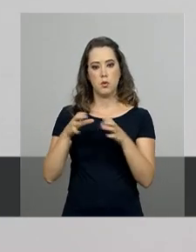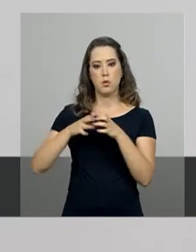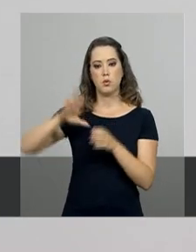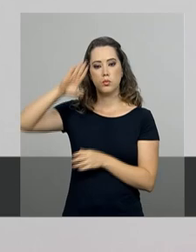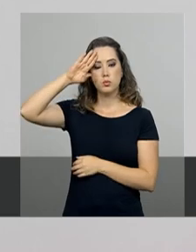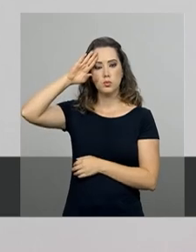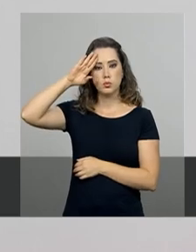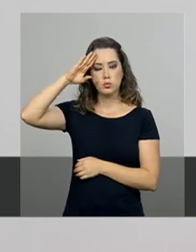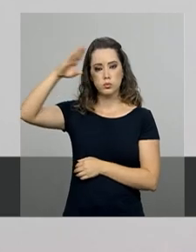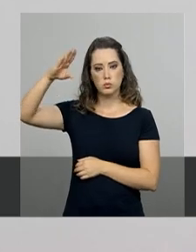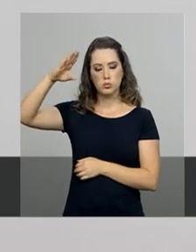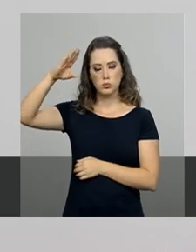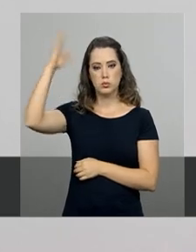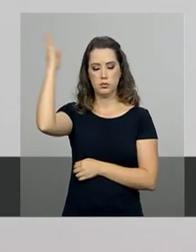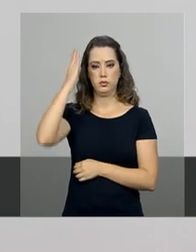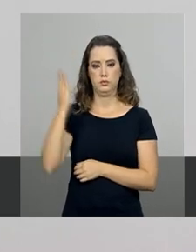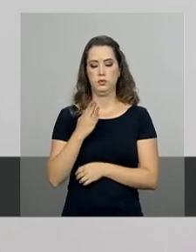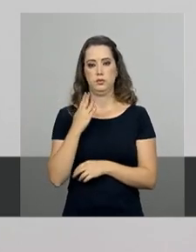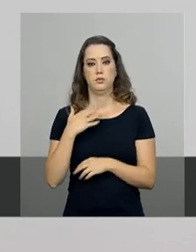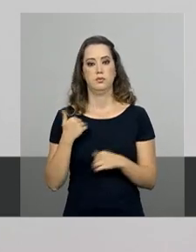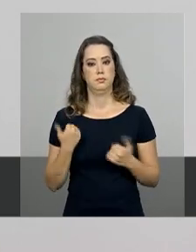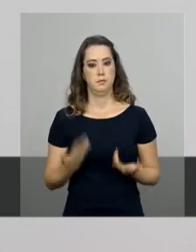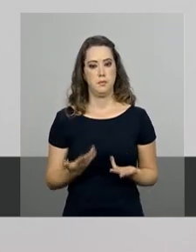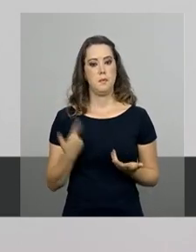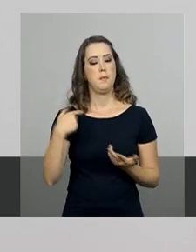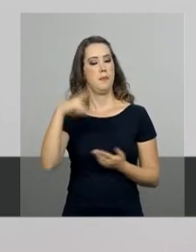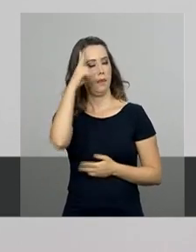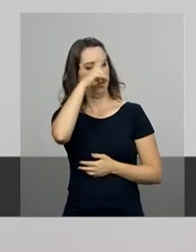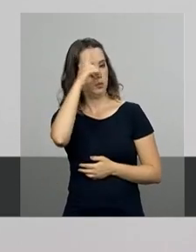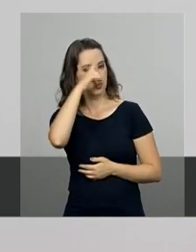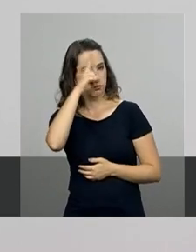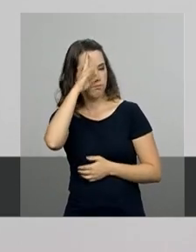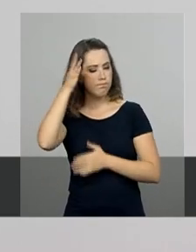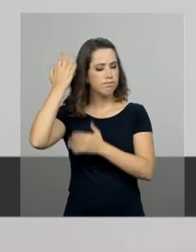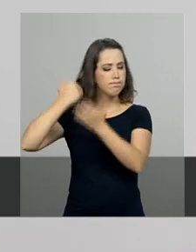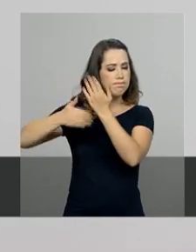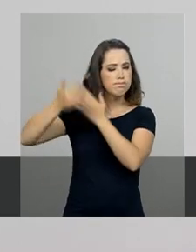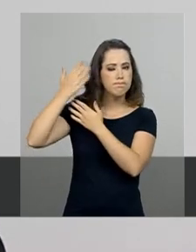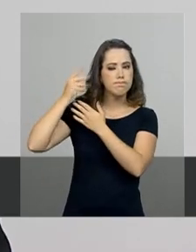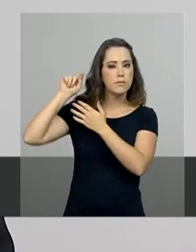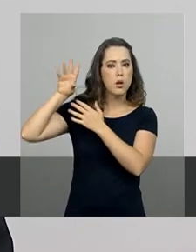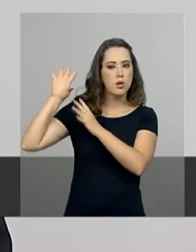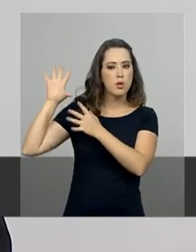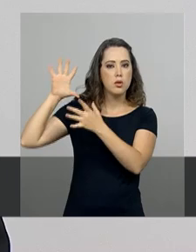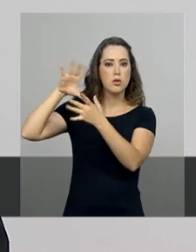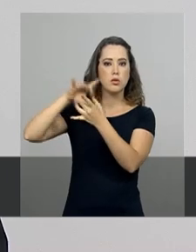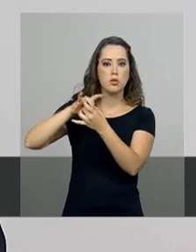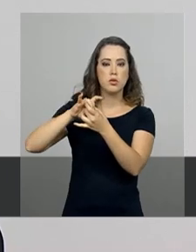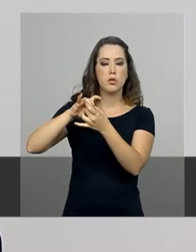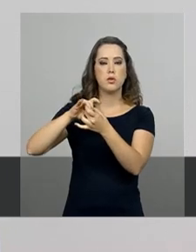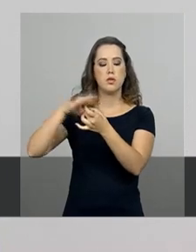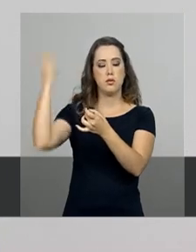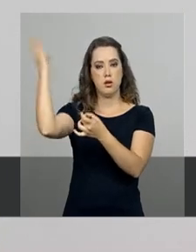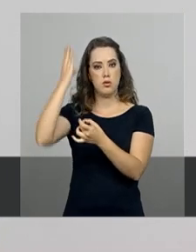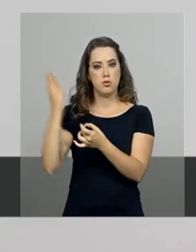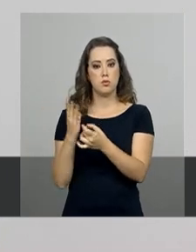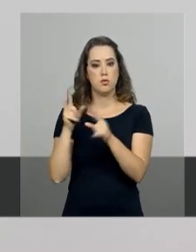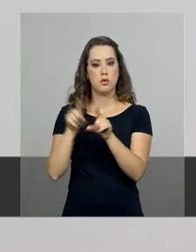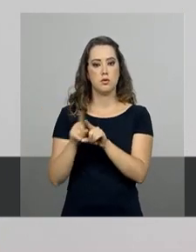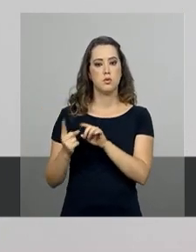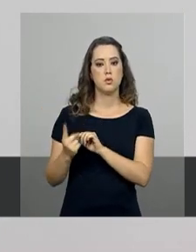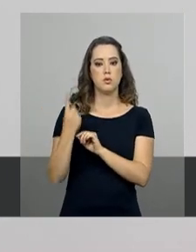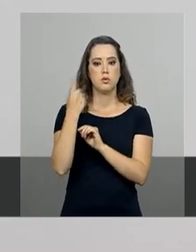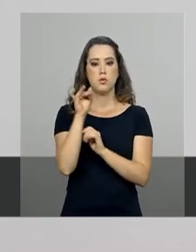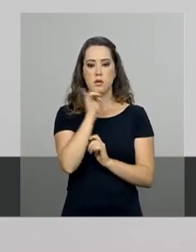armadas brasileiras e do histórico da unidade nacional para dar só um